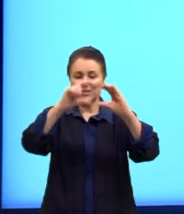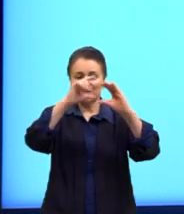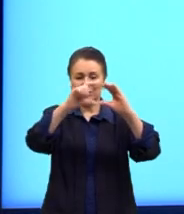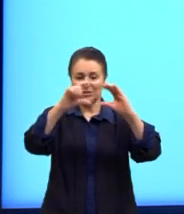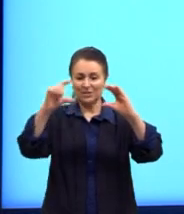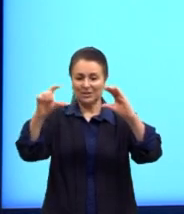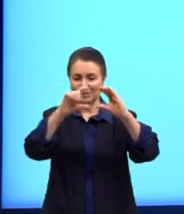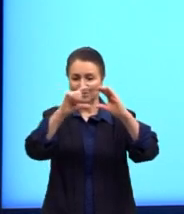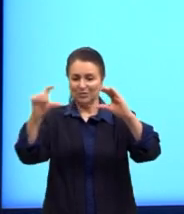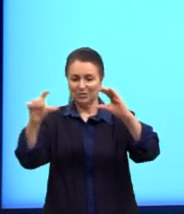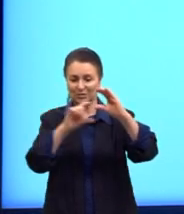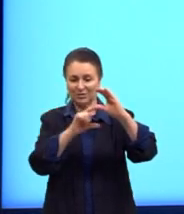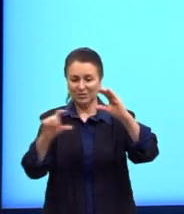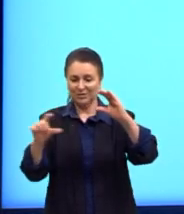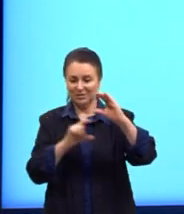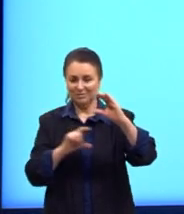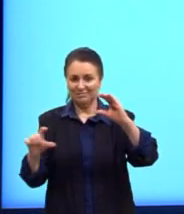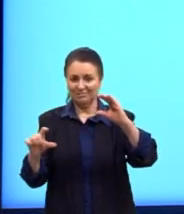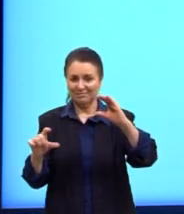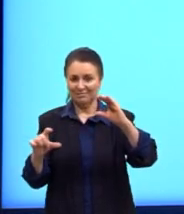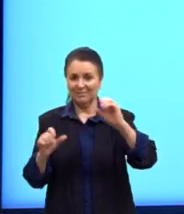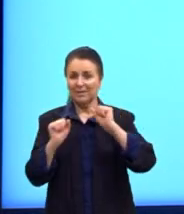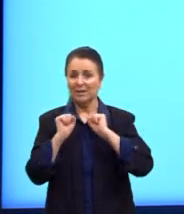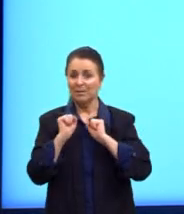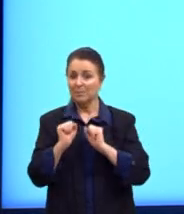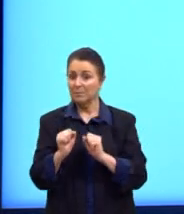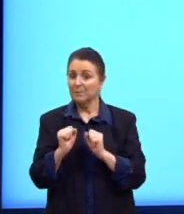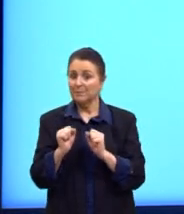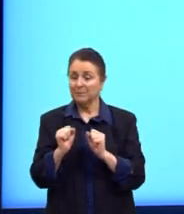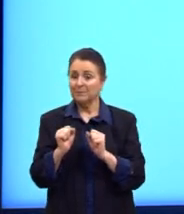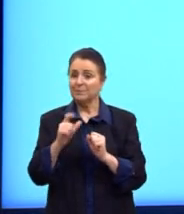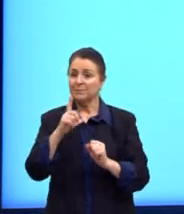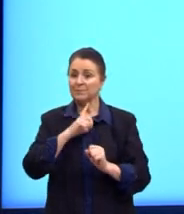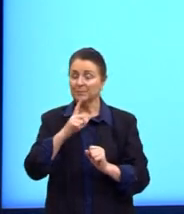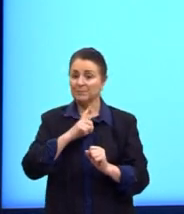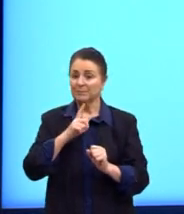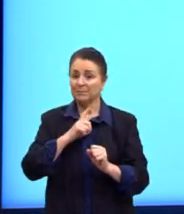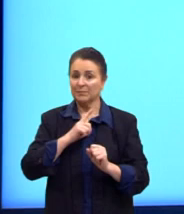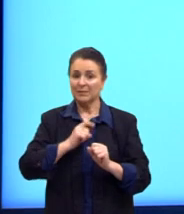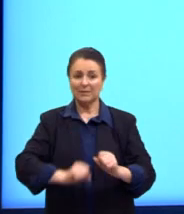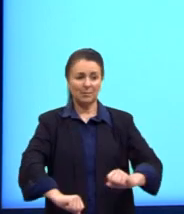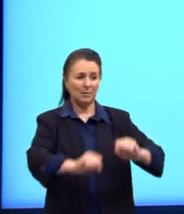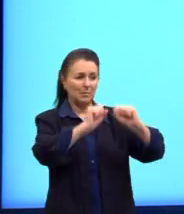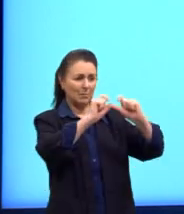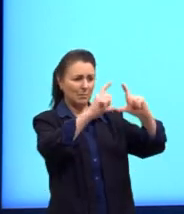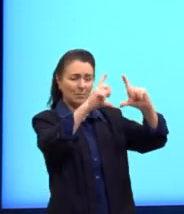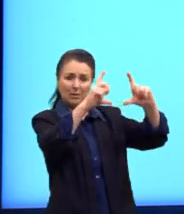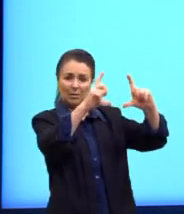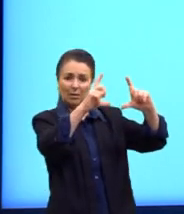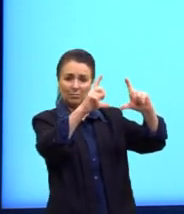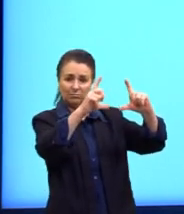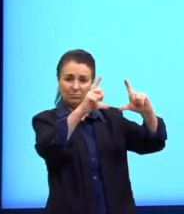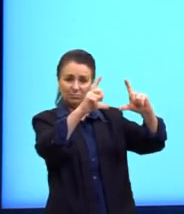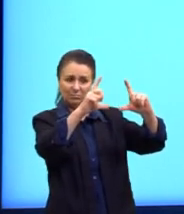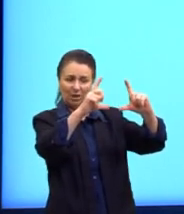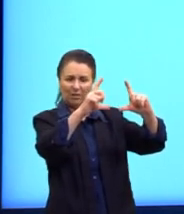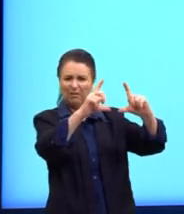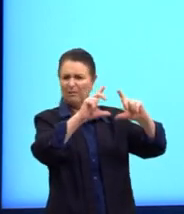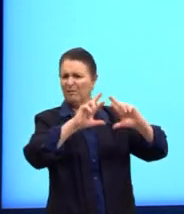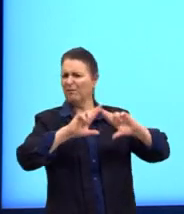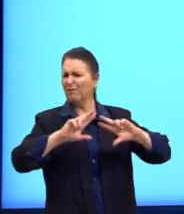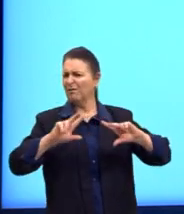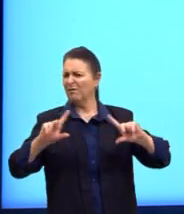nossa tirinha ela pode ter balões de variados tipos de formas